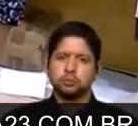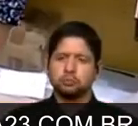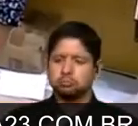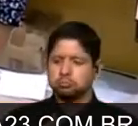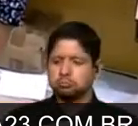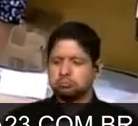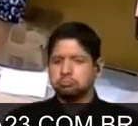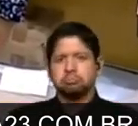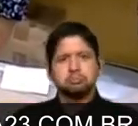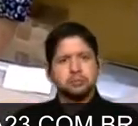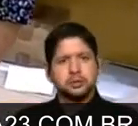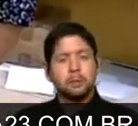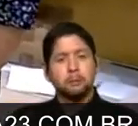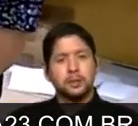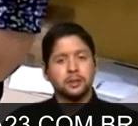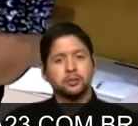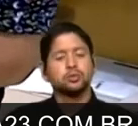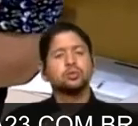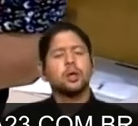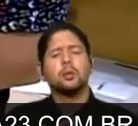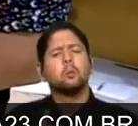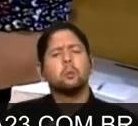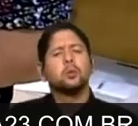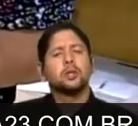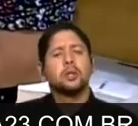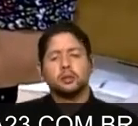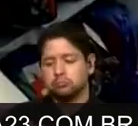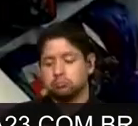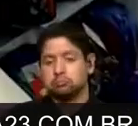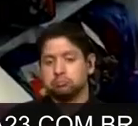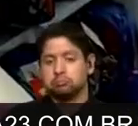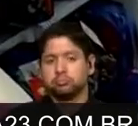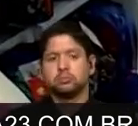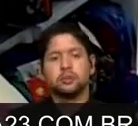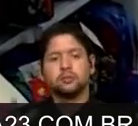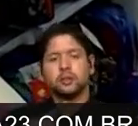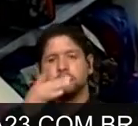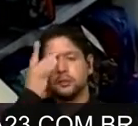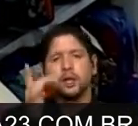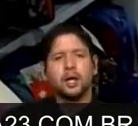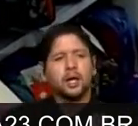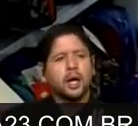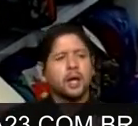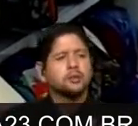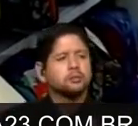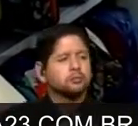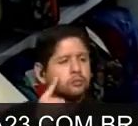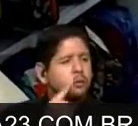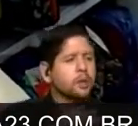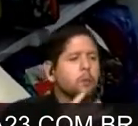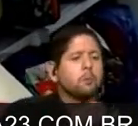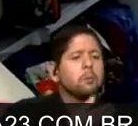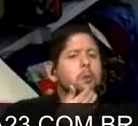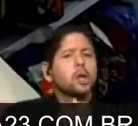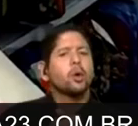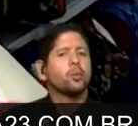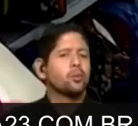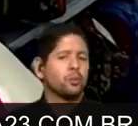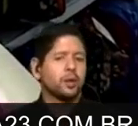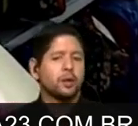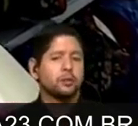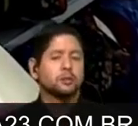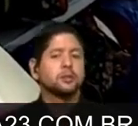preços do material escolar. O motivo? Economizar. A gente sempre vai buscar a melhor opção, né?